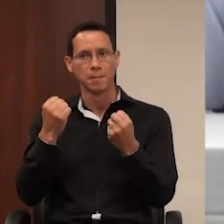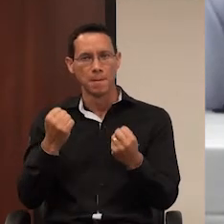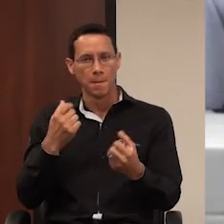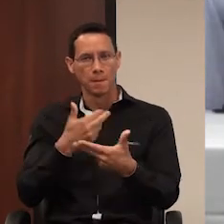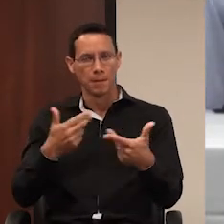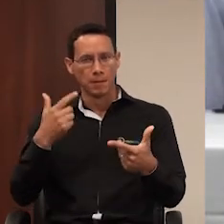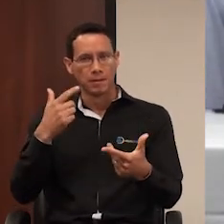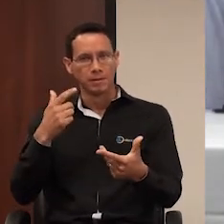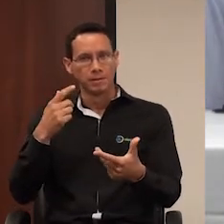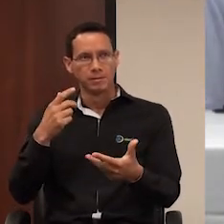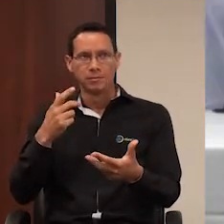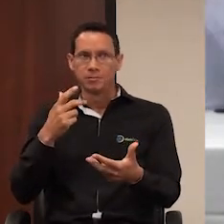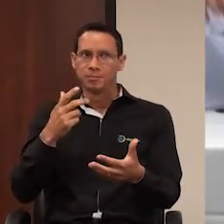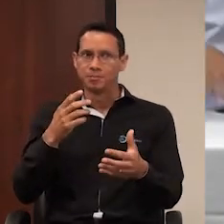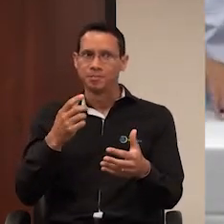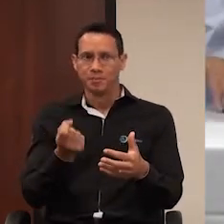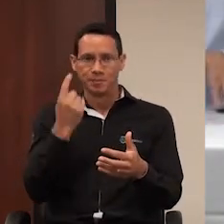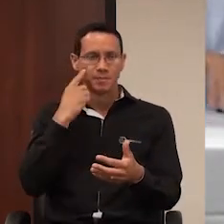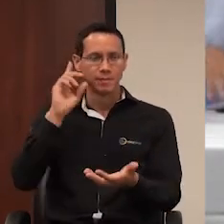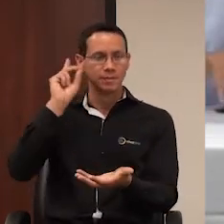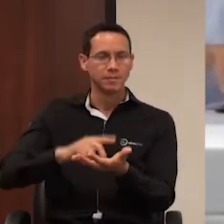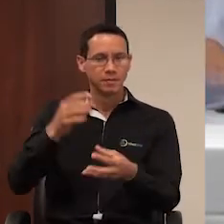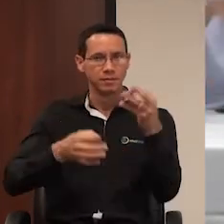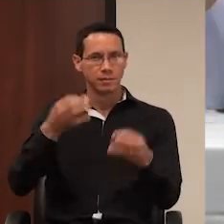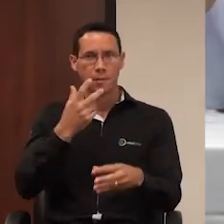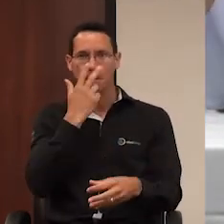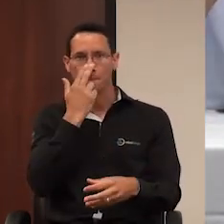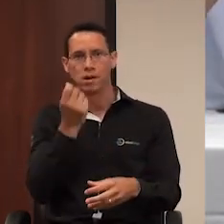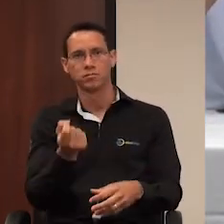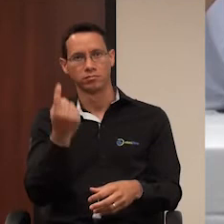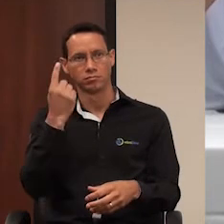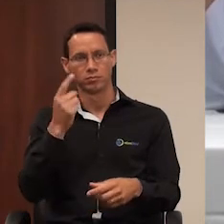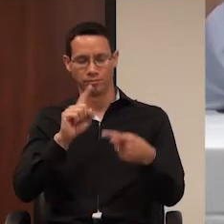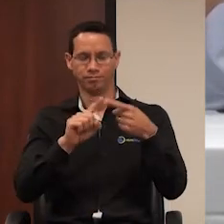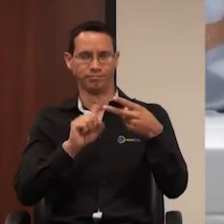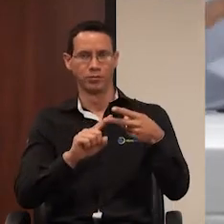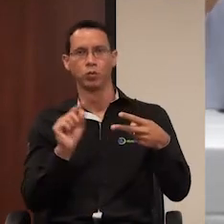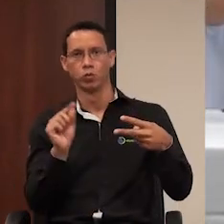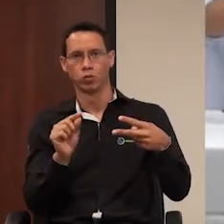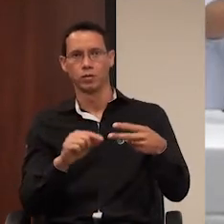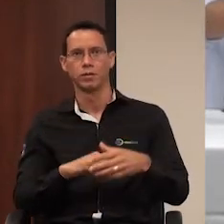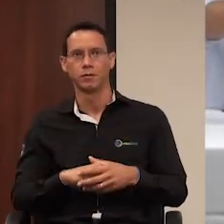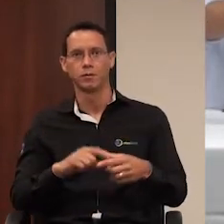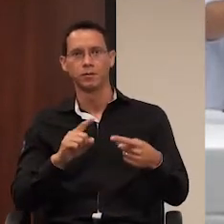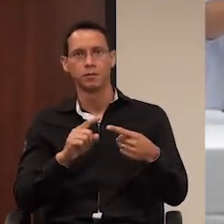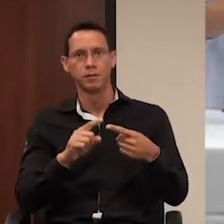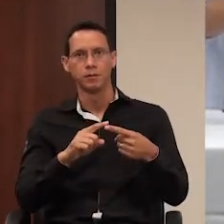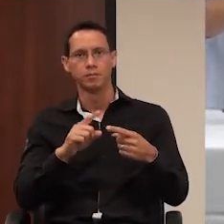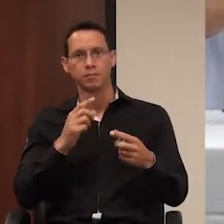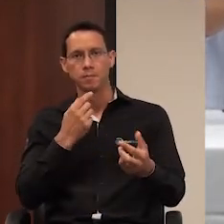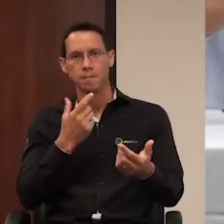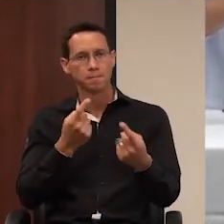As verdades jurídicas elas são meio estranhas, elas são formadas com duas coisas, basicamente, né? Argumentos de